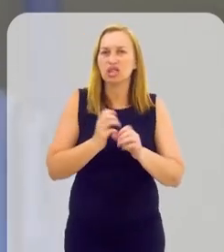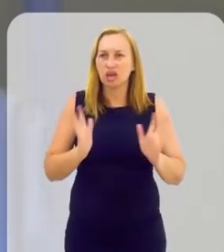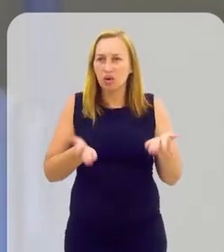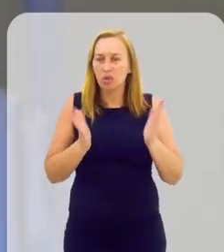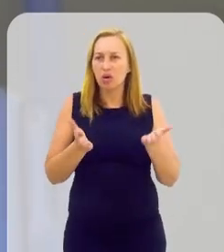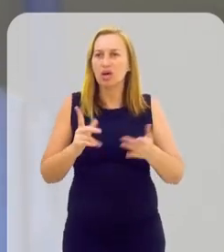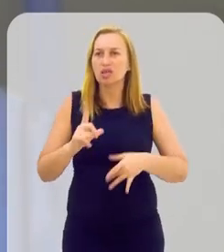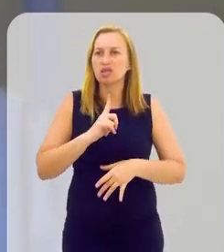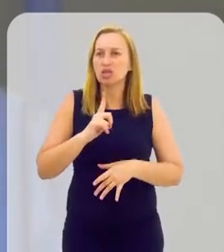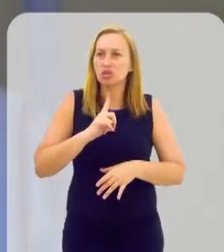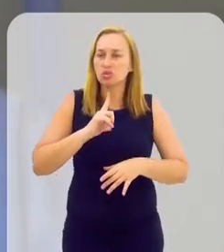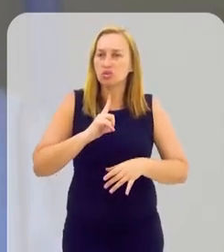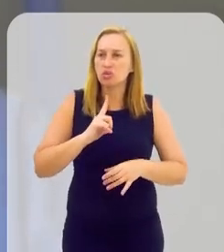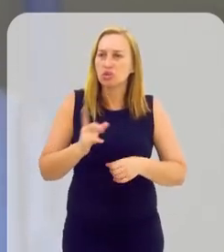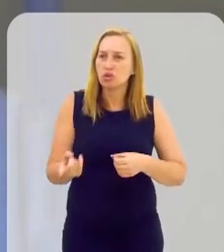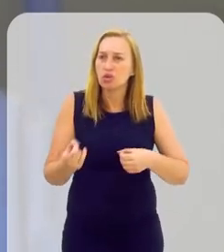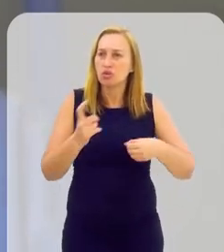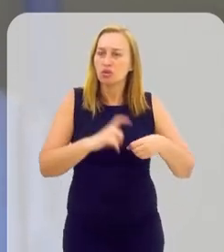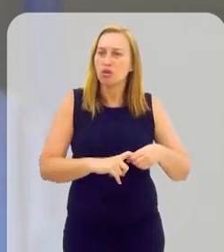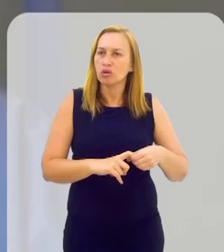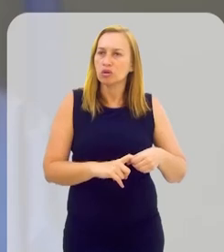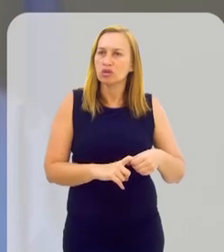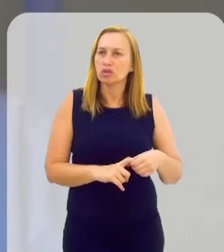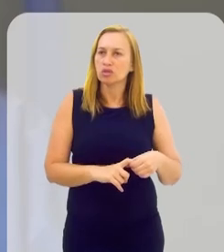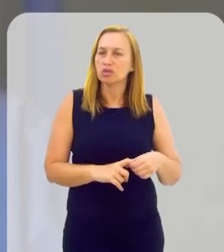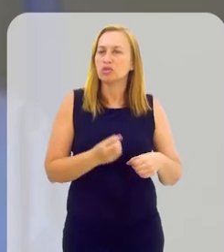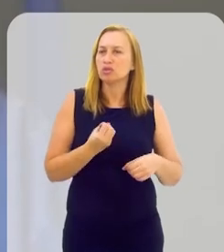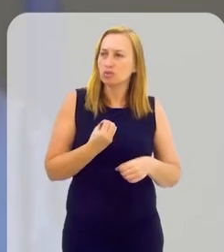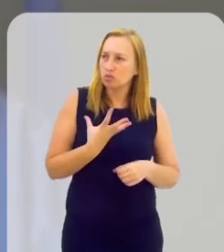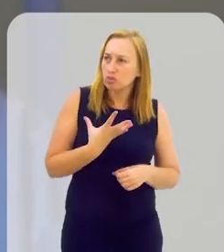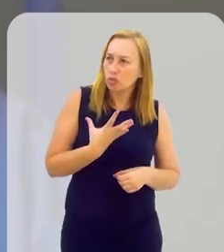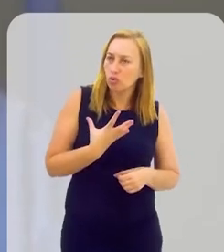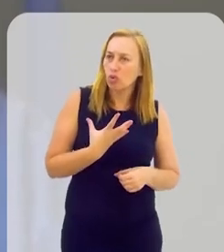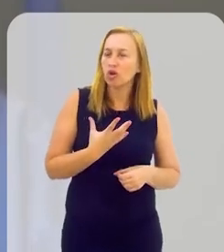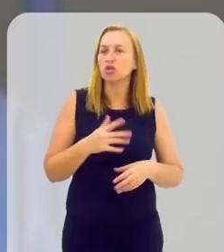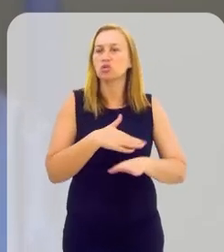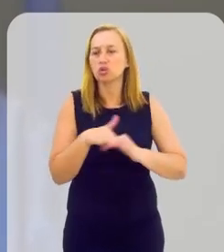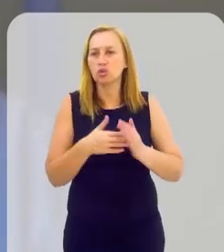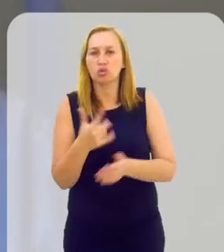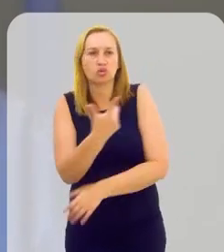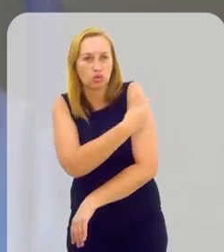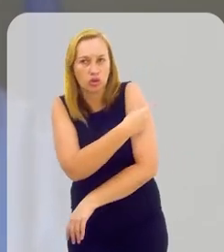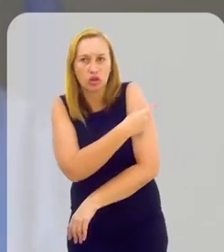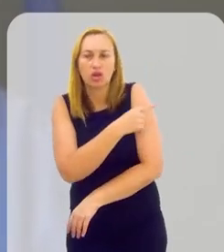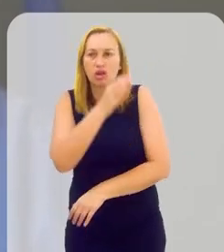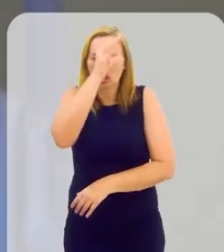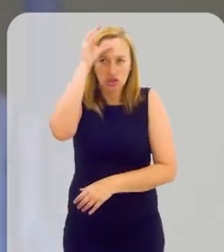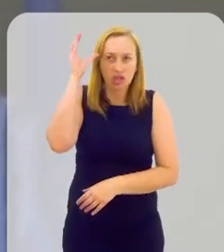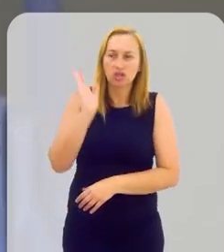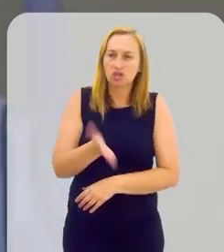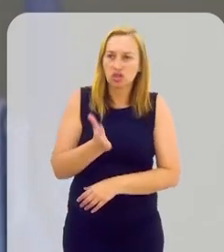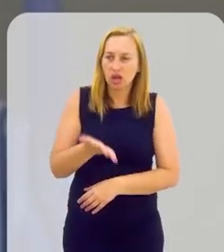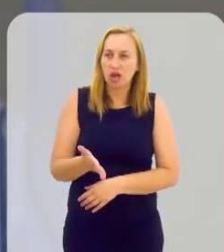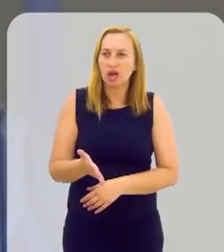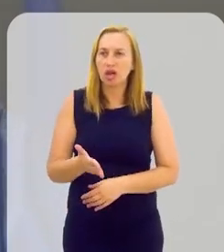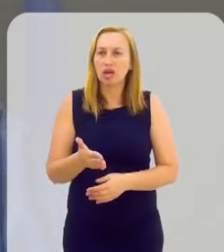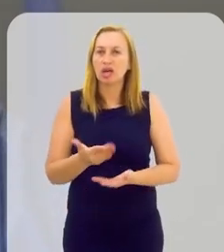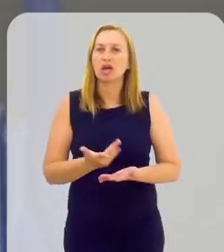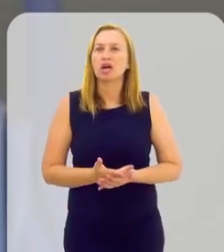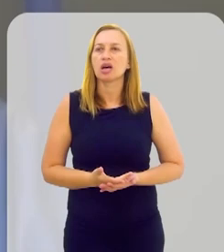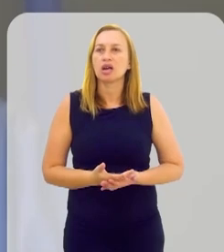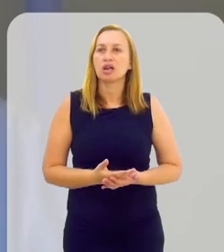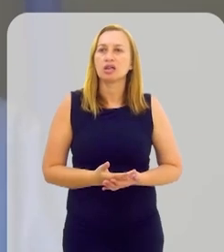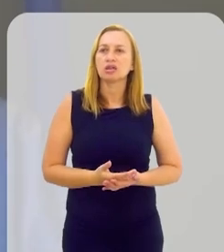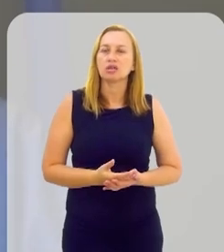julho desse ano nós tínhamos uma recuperação já a olhos vistos, com grande parte da população vacinada, e os clientes